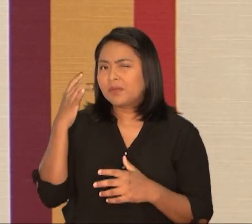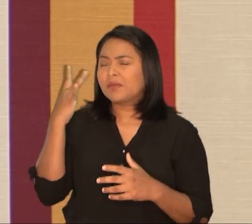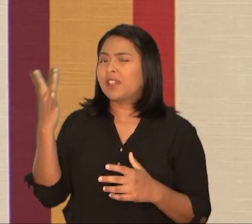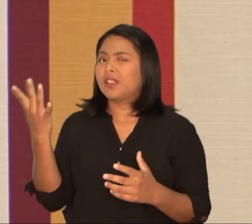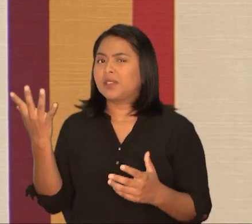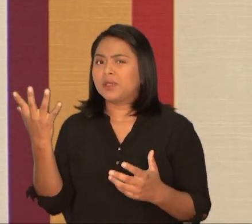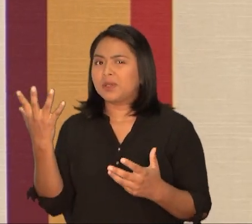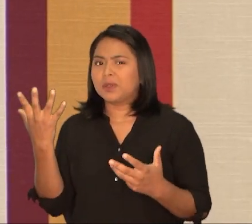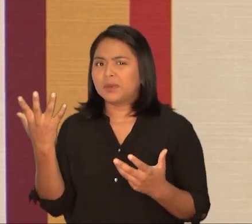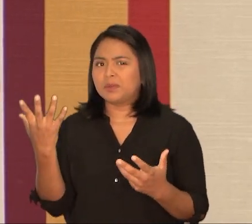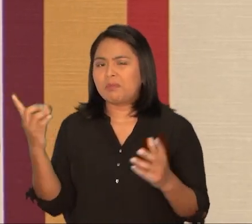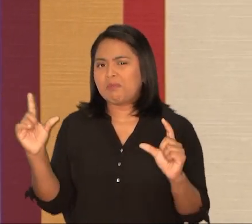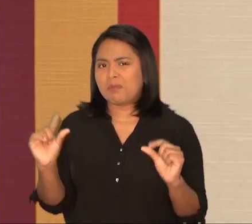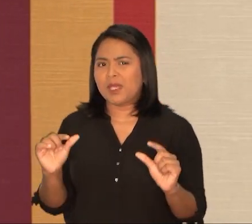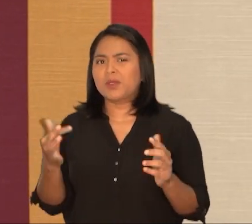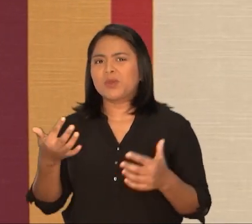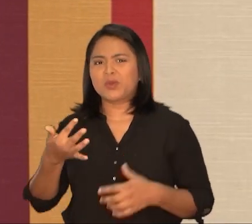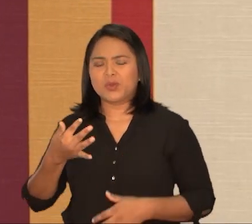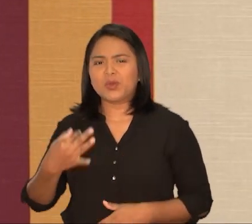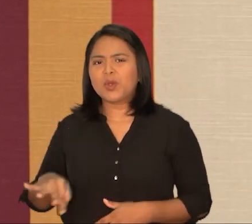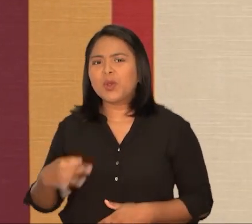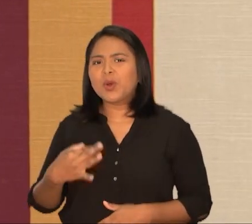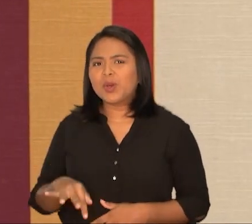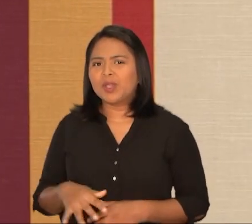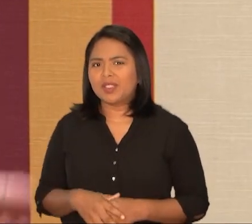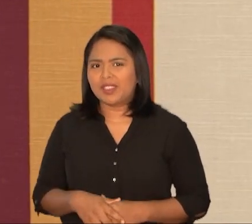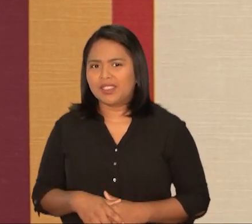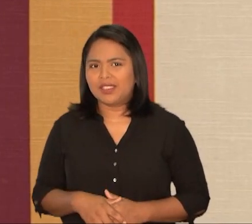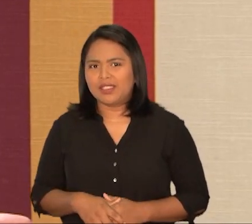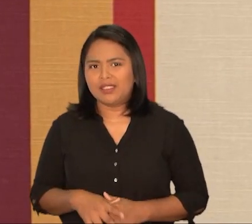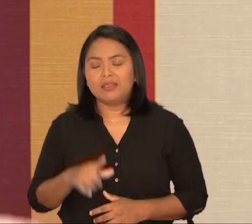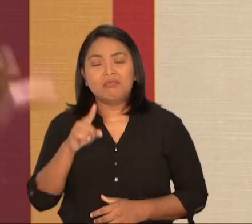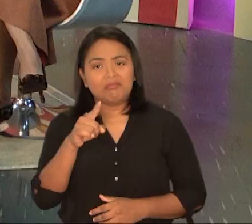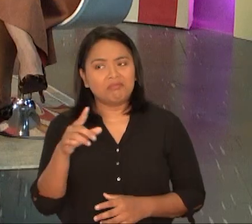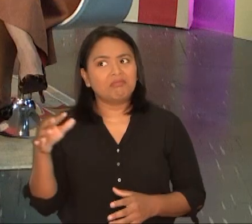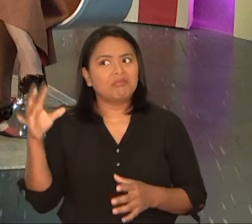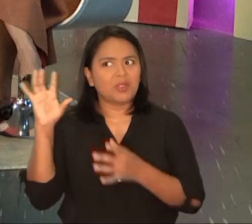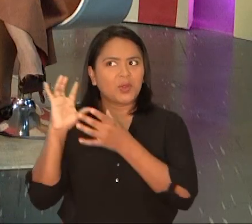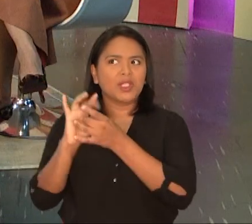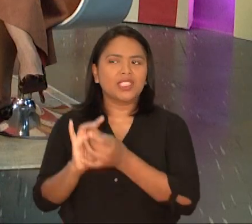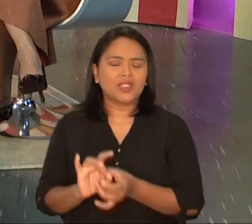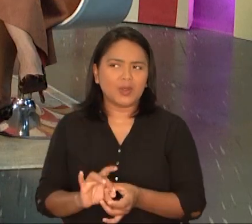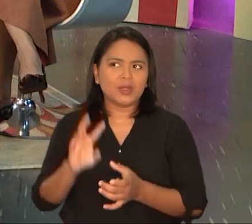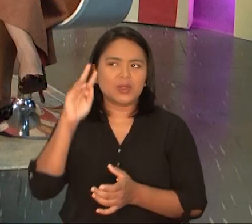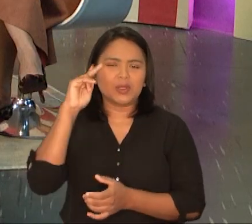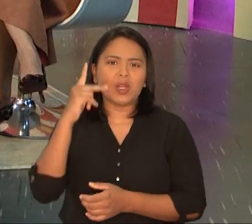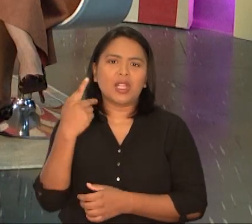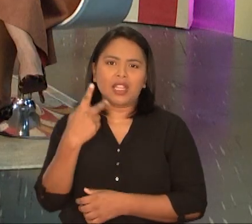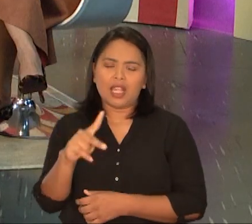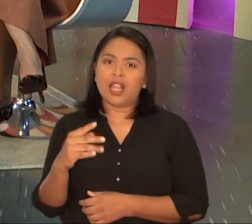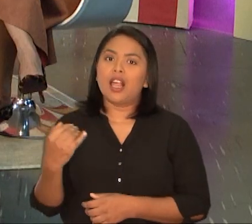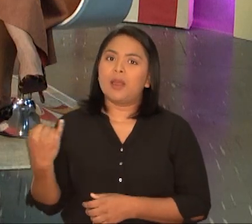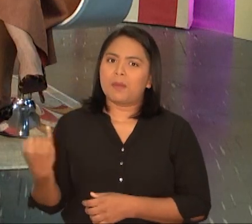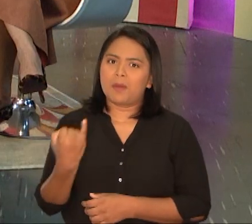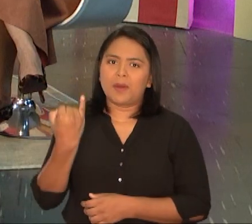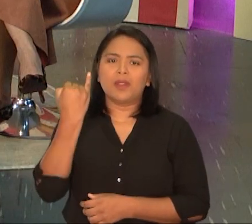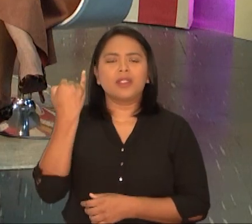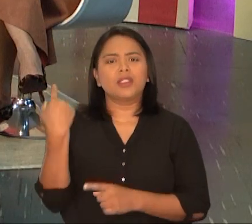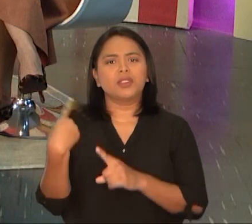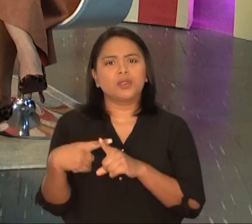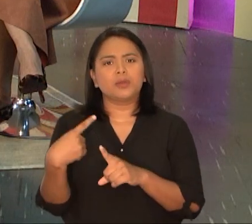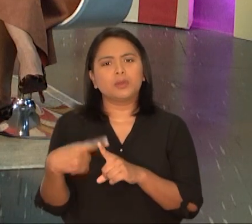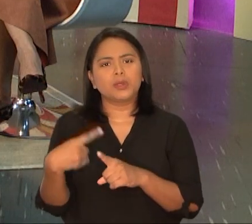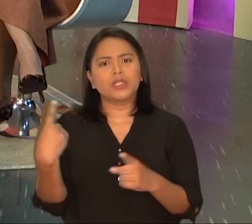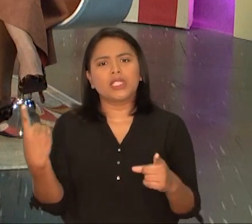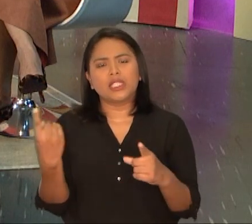pergunta importante, né, que a Rebeca trouxe para a gente. Na verdade, a contextualização toda que ela trouxe é muito relevante, porque, sim, infelizmente, a